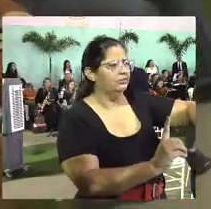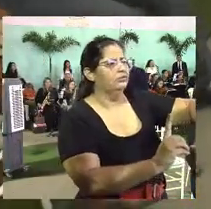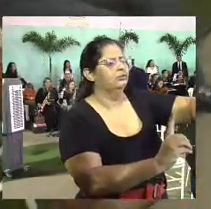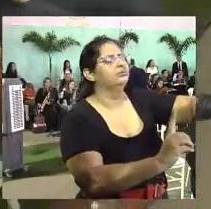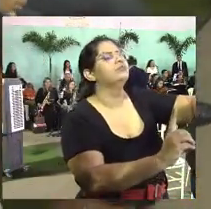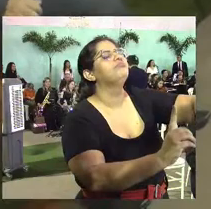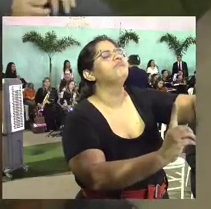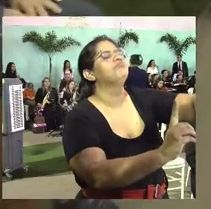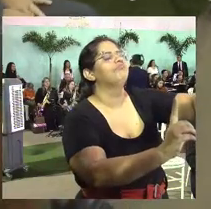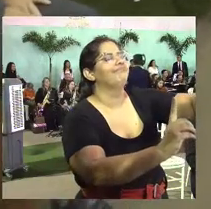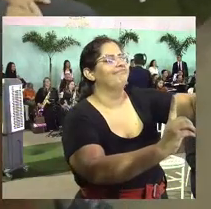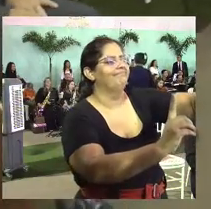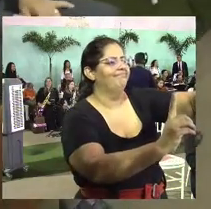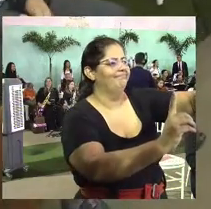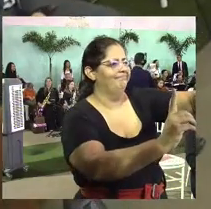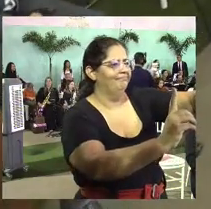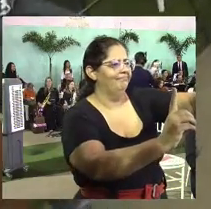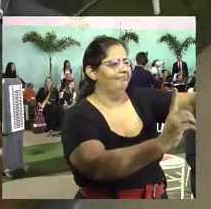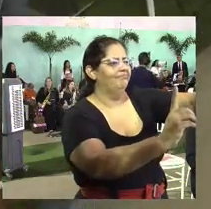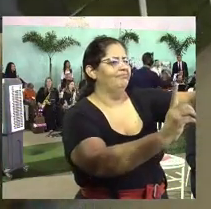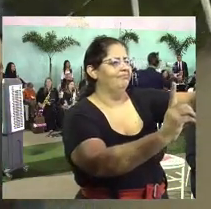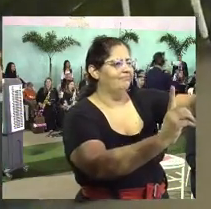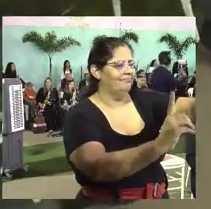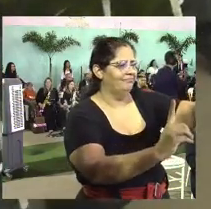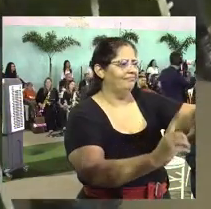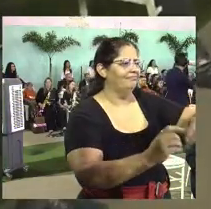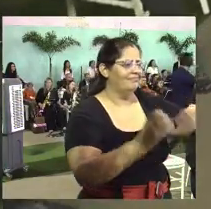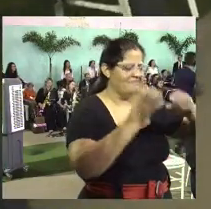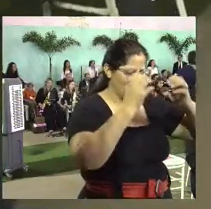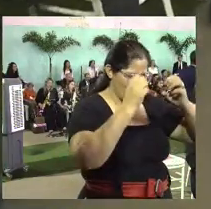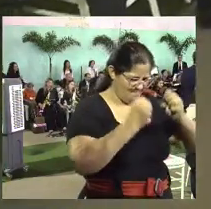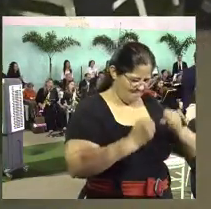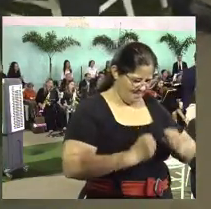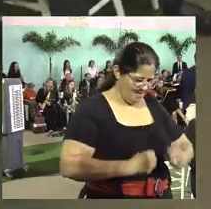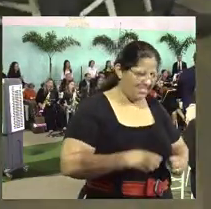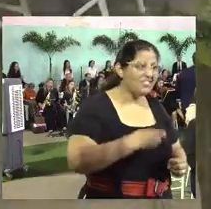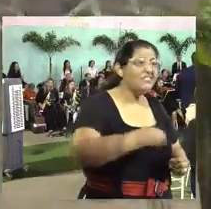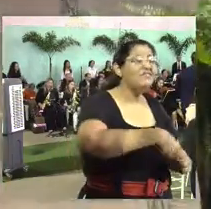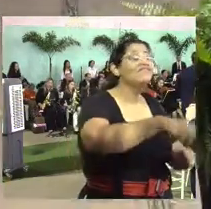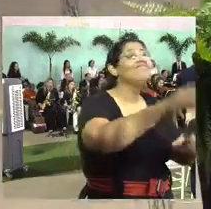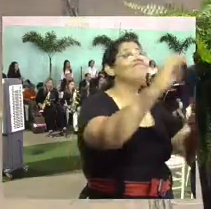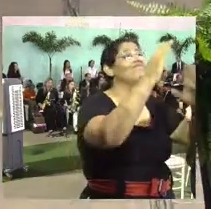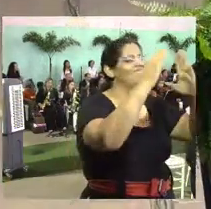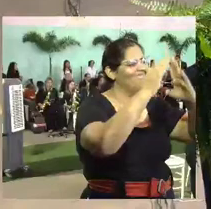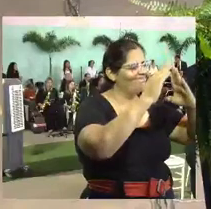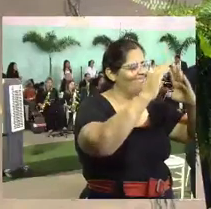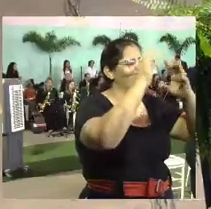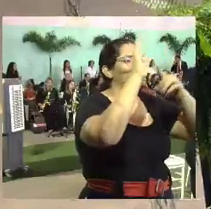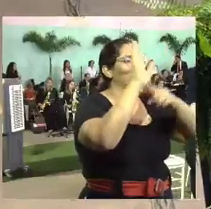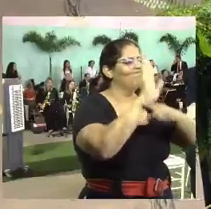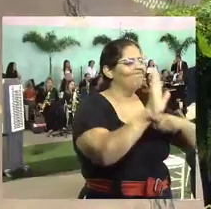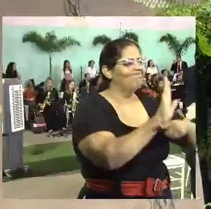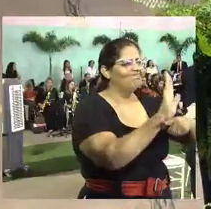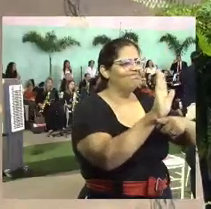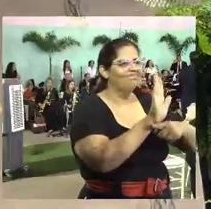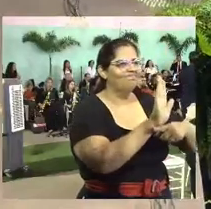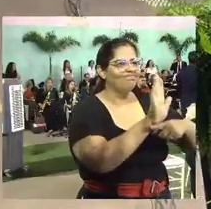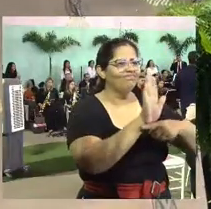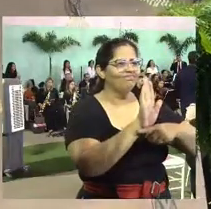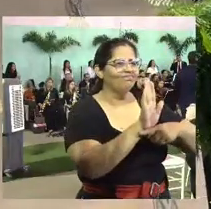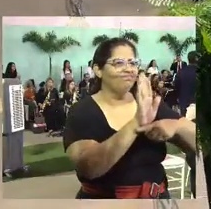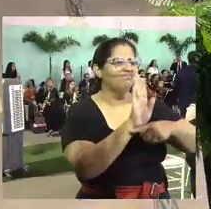pode ir para tua casa que ele vai cuidar pode